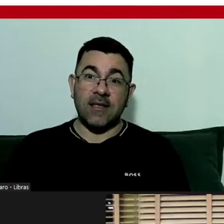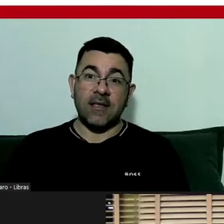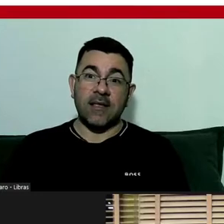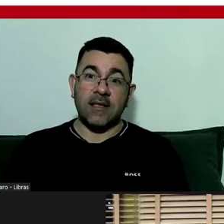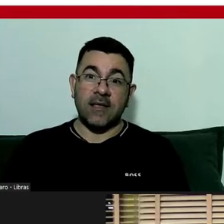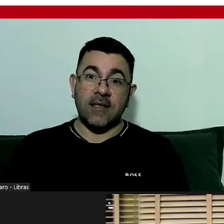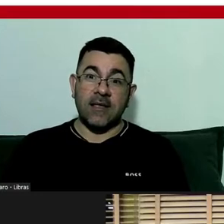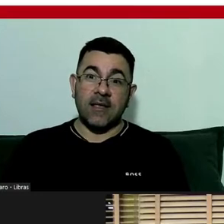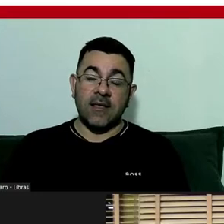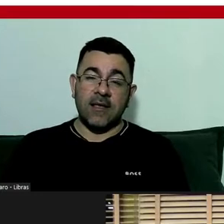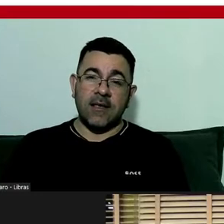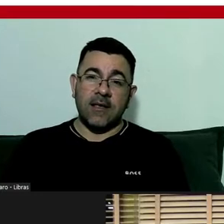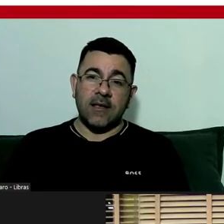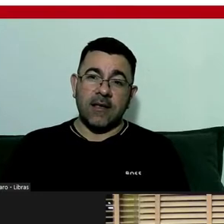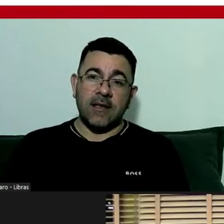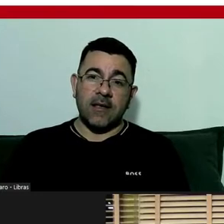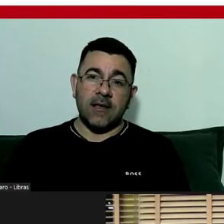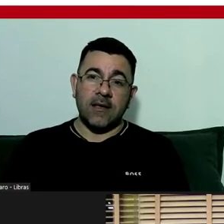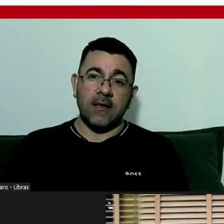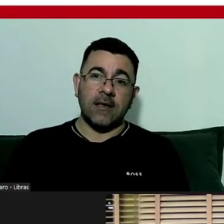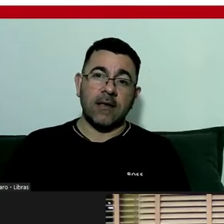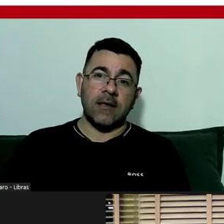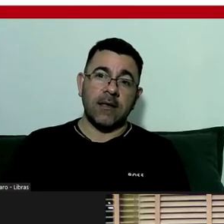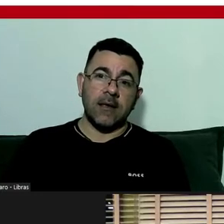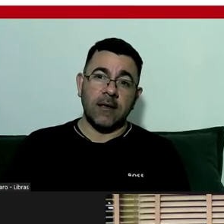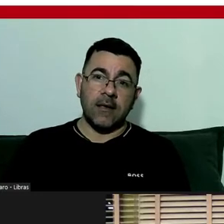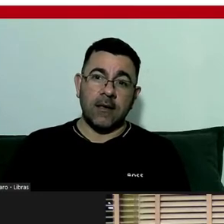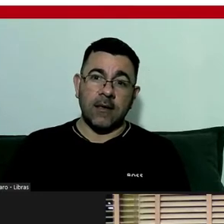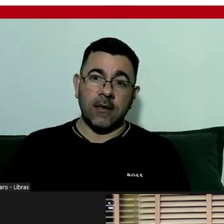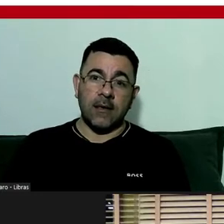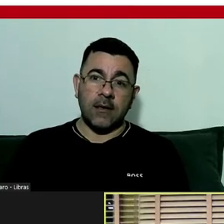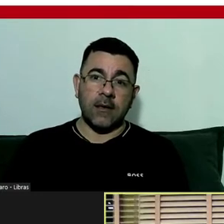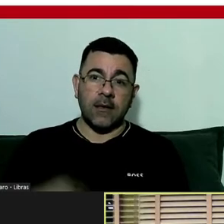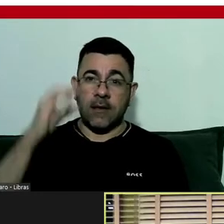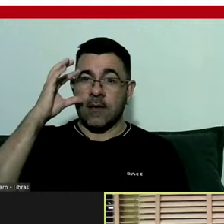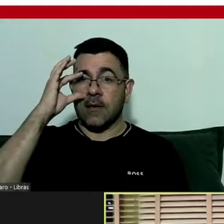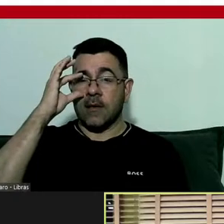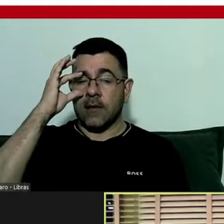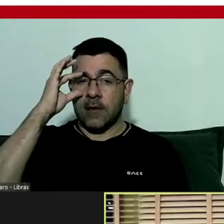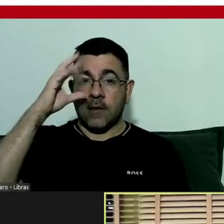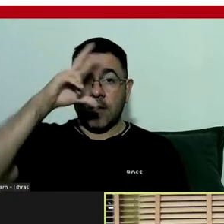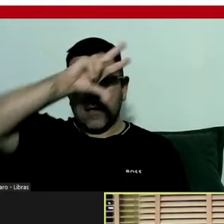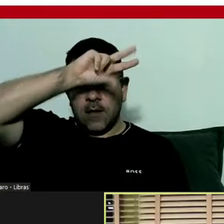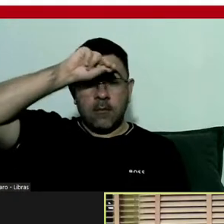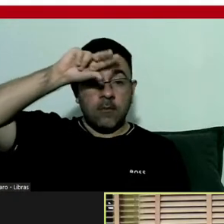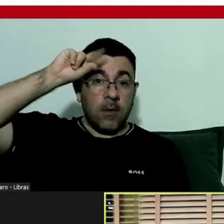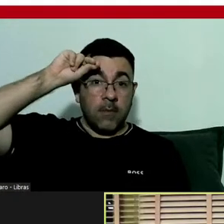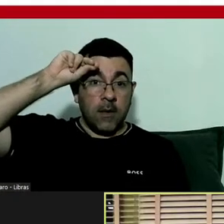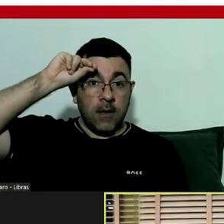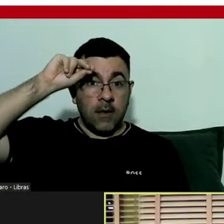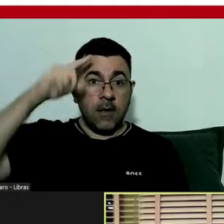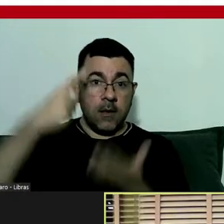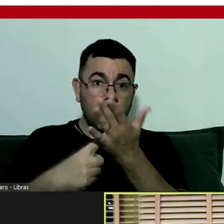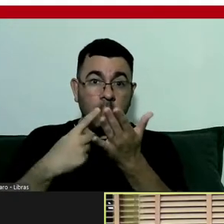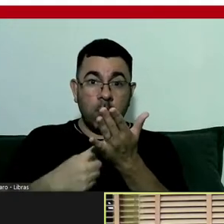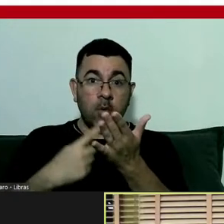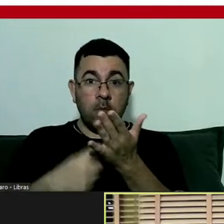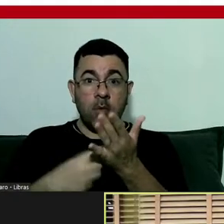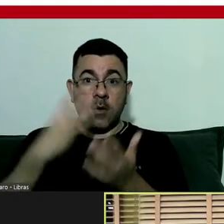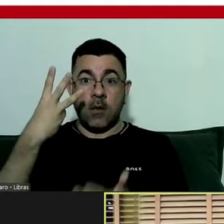eh o prefeito ainda tem outra agenda se pudesse as três últimas a gente vai agora fechar as